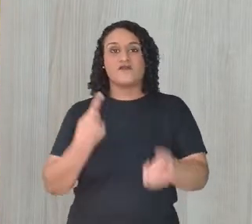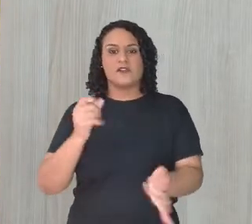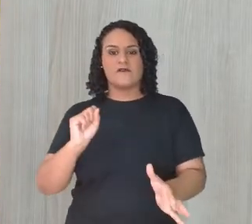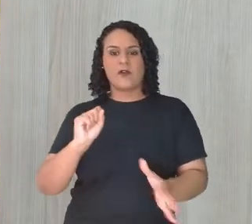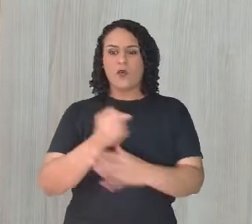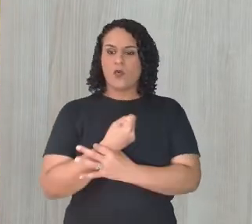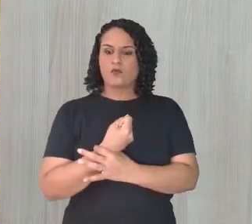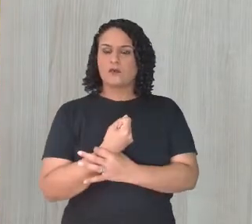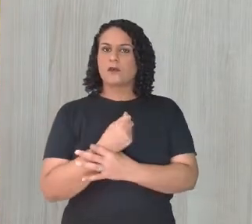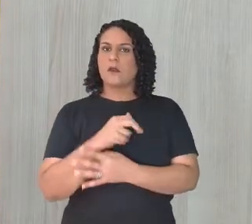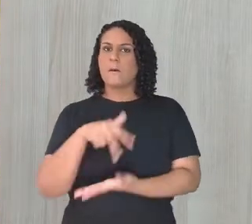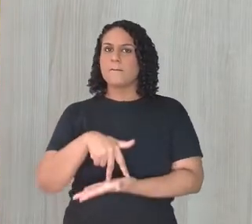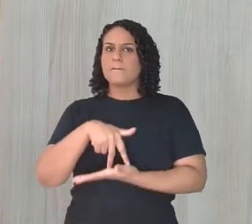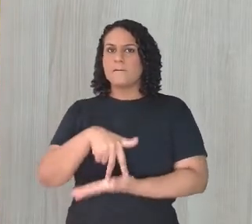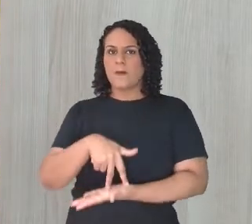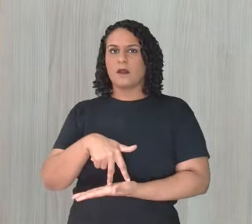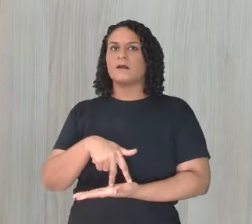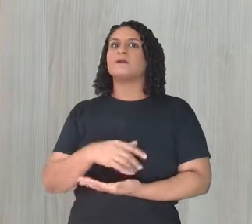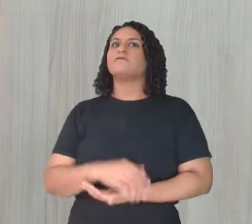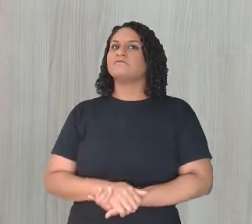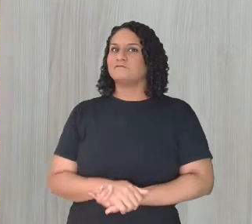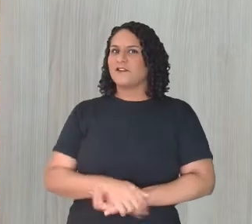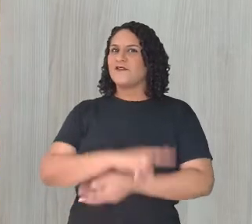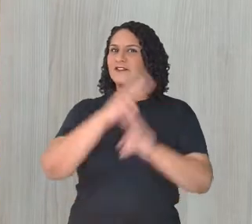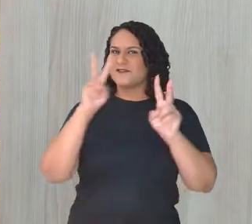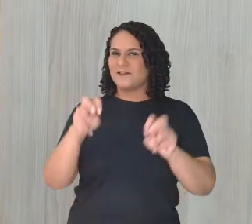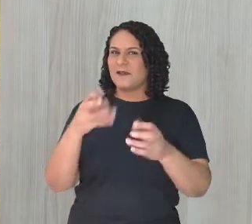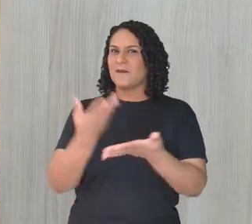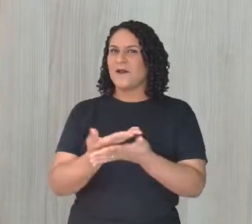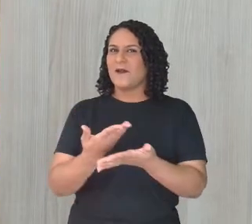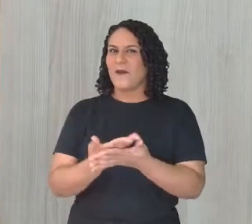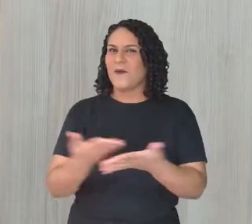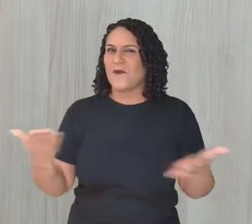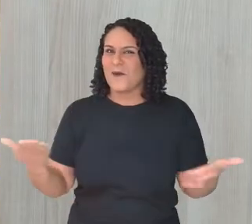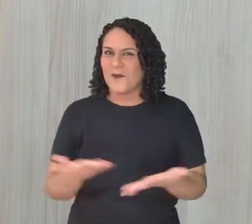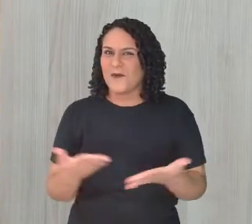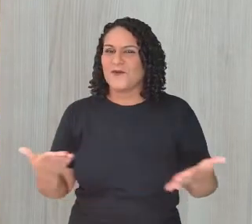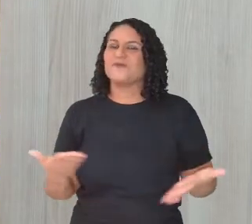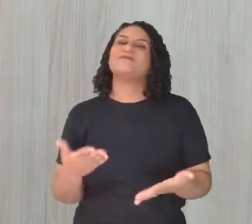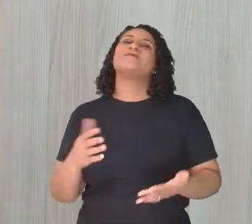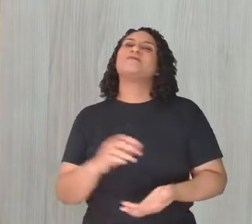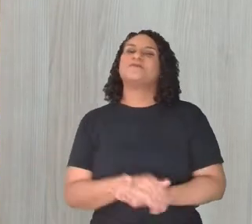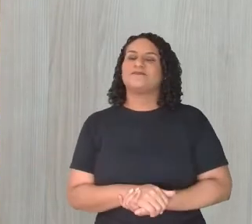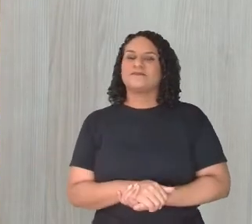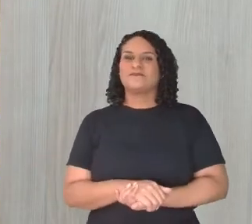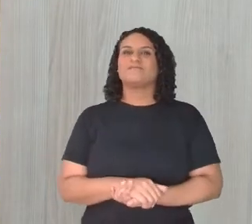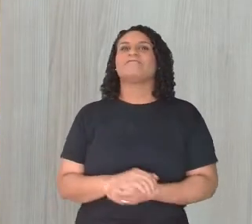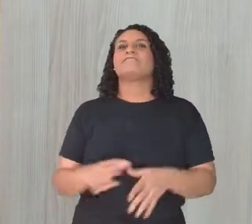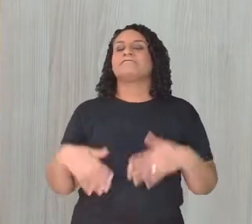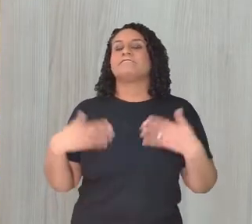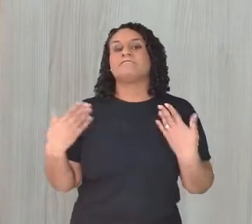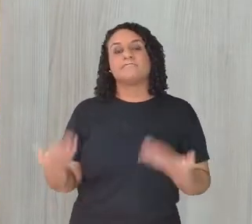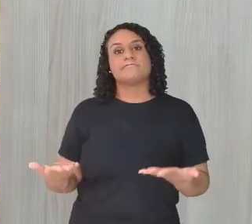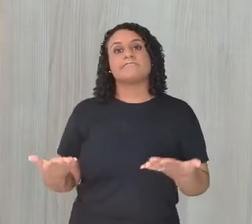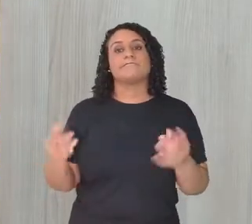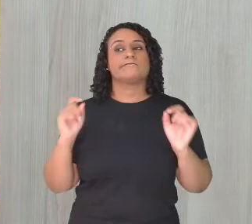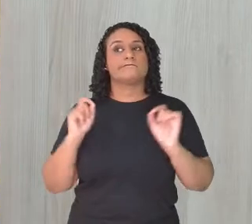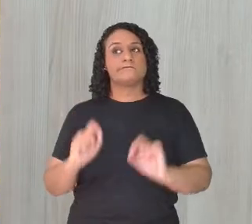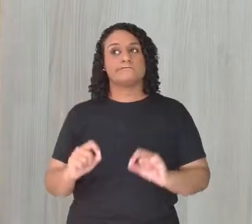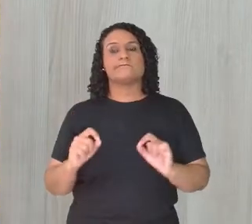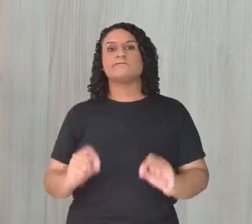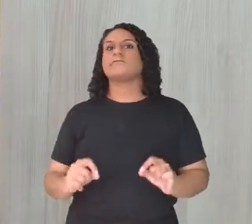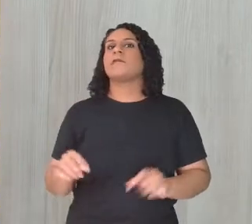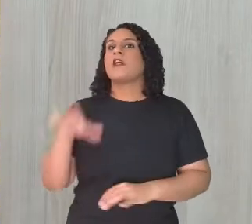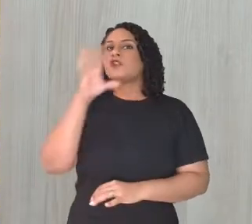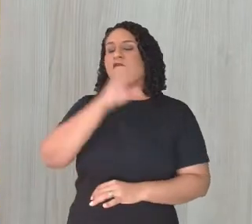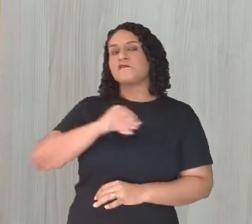de um ponto de vista, às vezes, que vai ser o tema da aula de hoje também. Exatamente. Então, a gente acaba